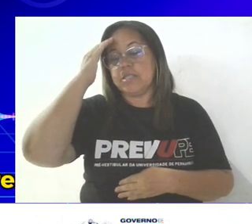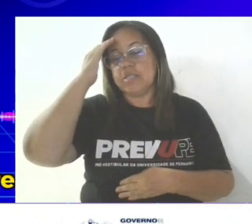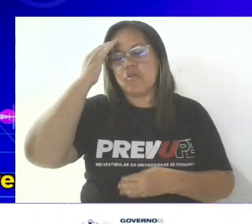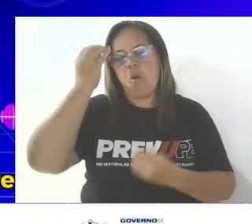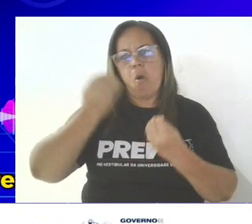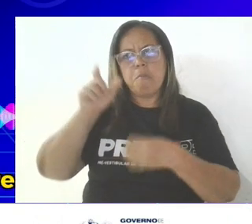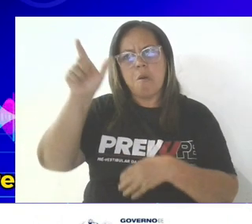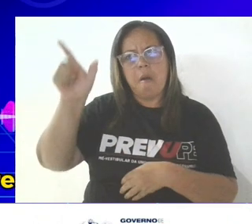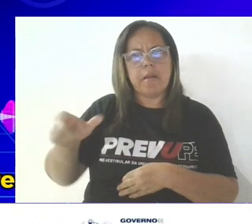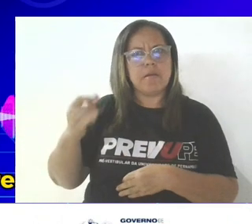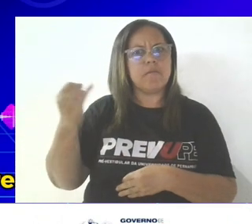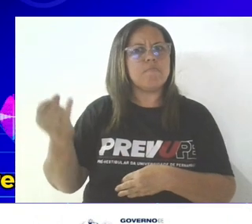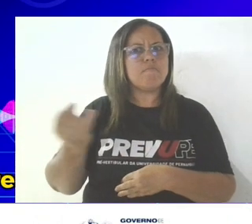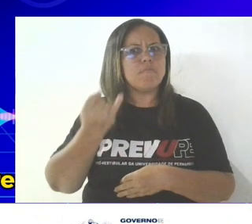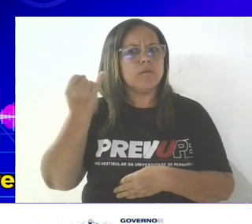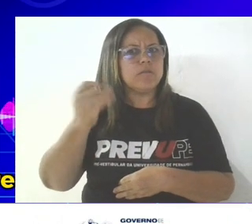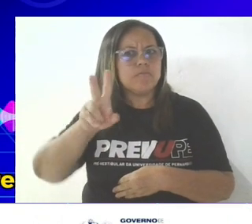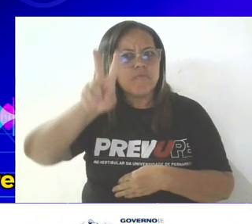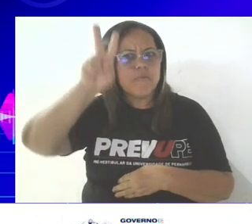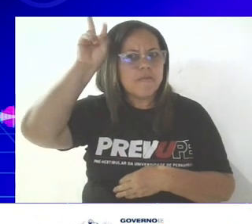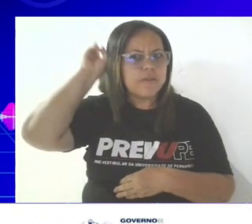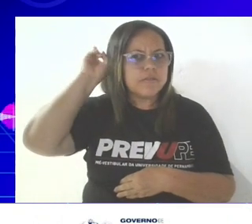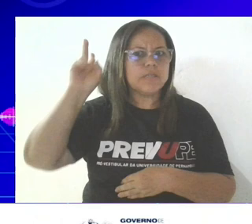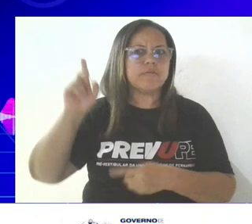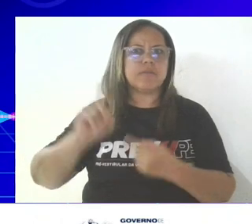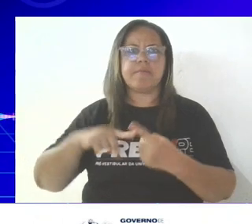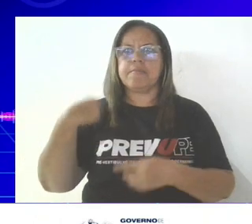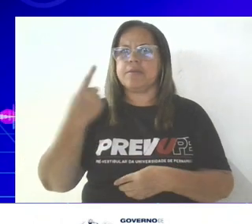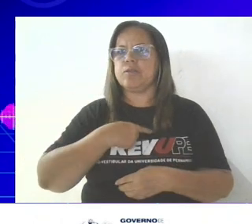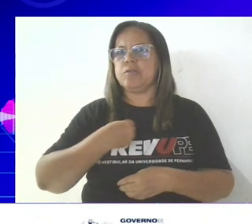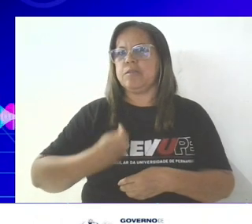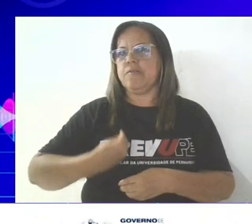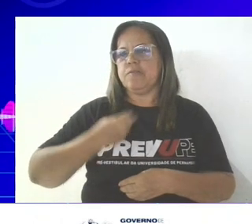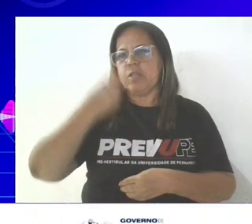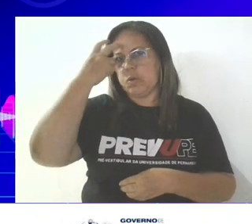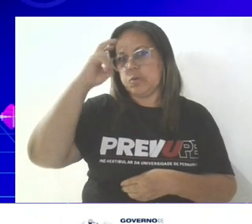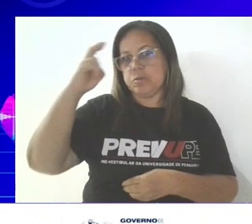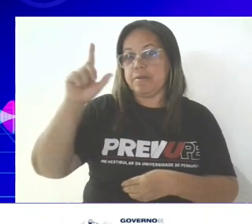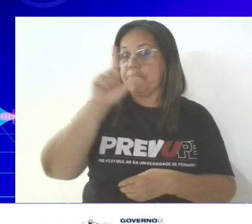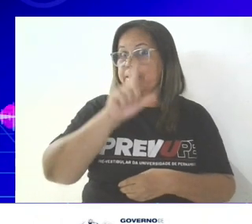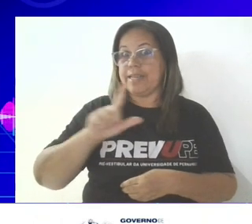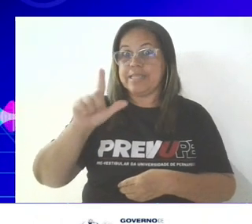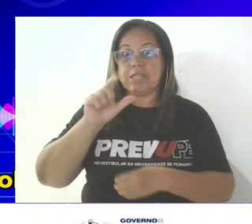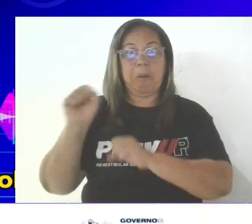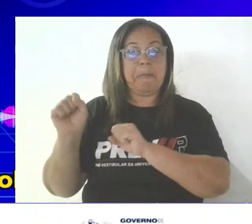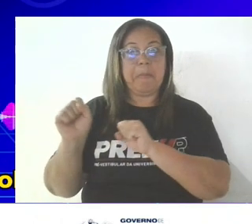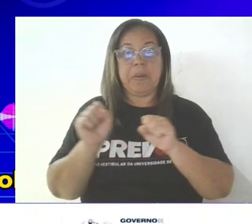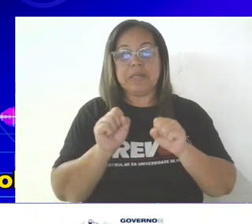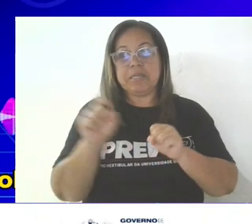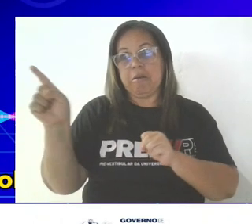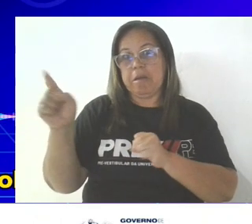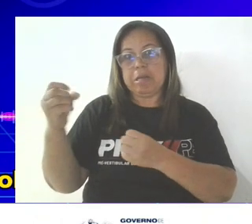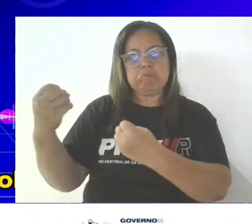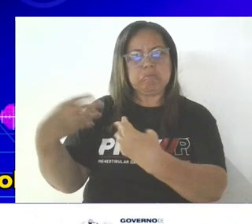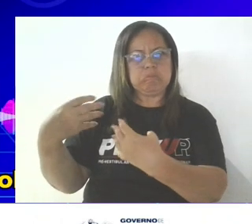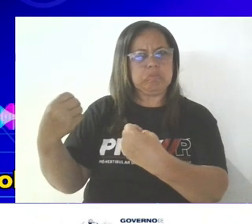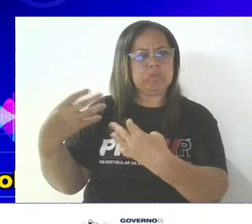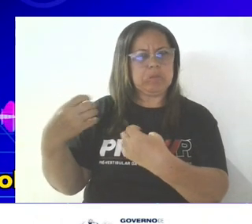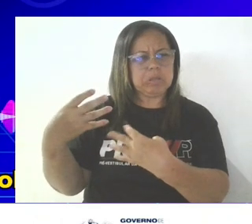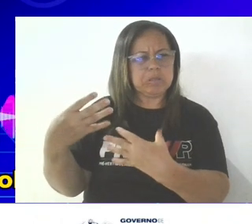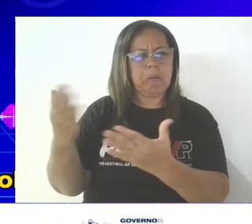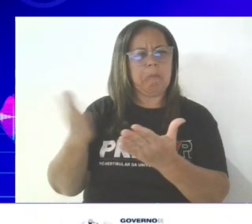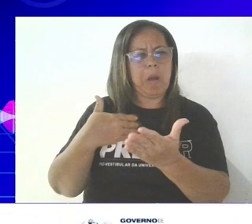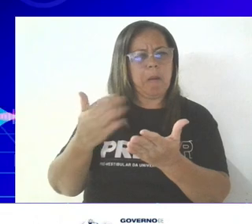com esse cara importante pros vestibulos e paraa nossa vida cultural a literatura é poderosa e o machado nos deixou um legado